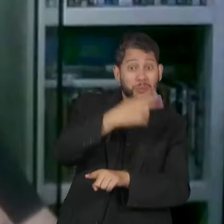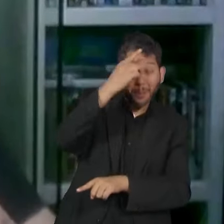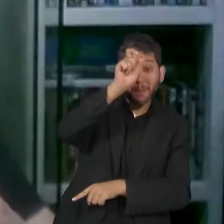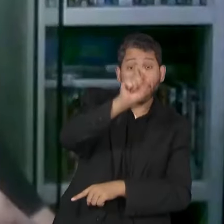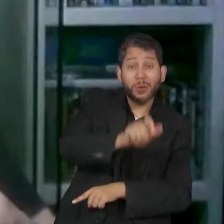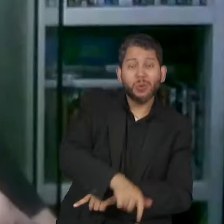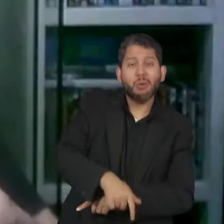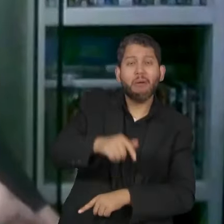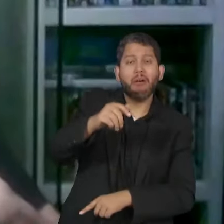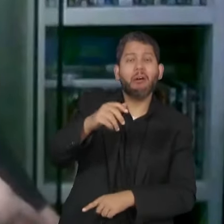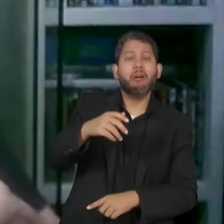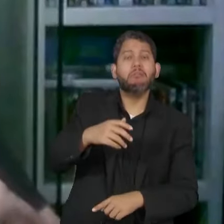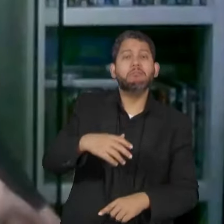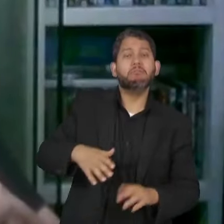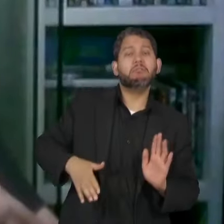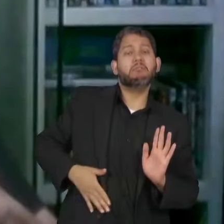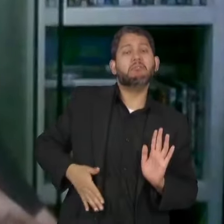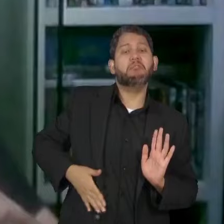num discurso de